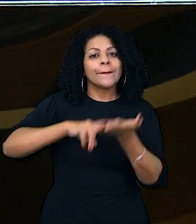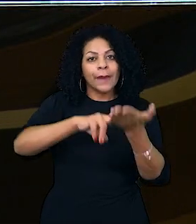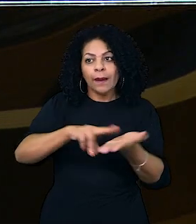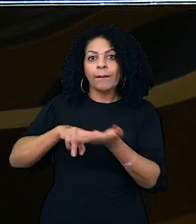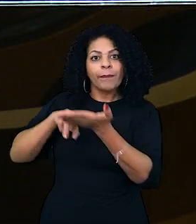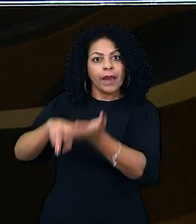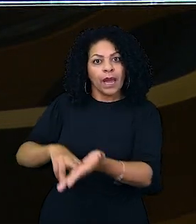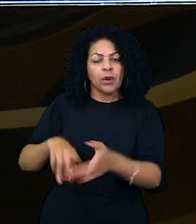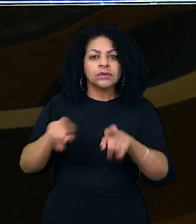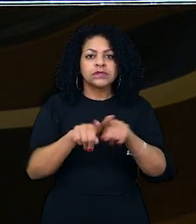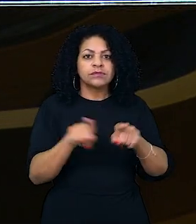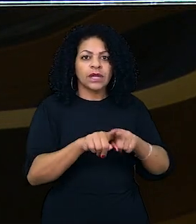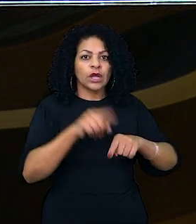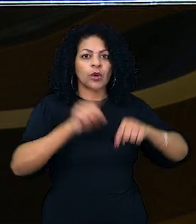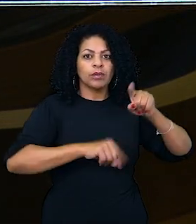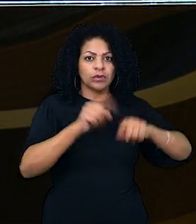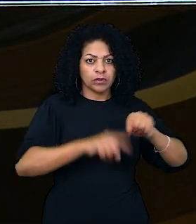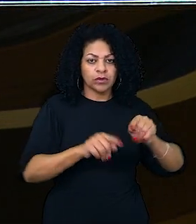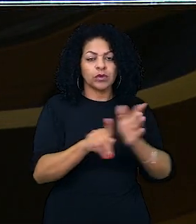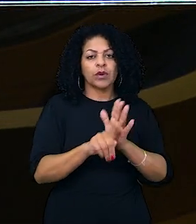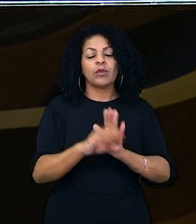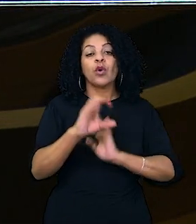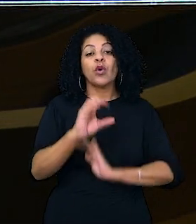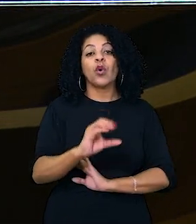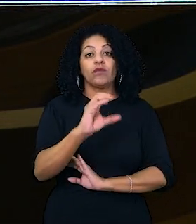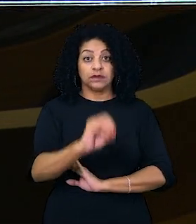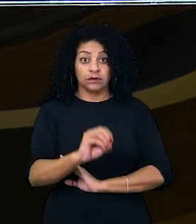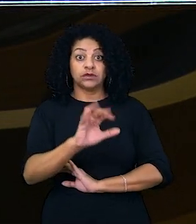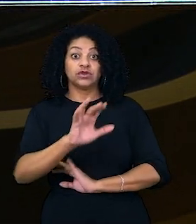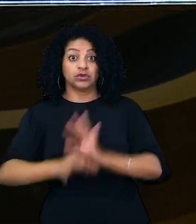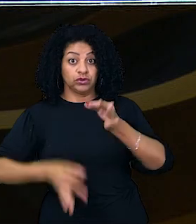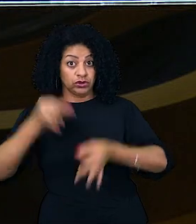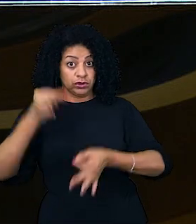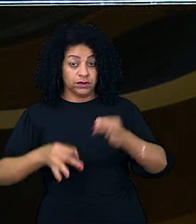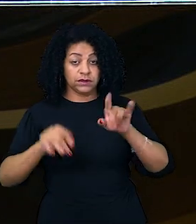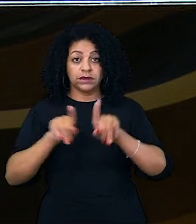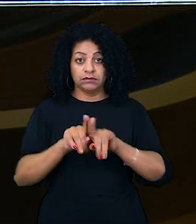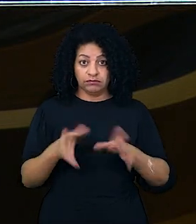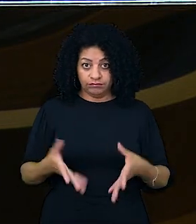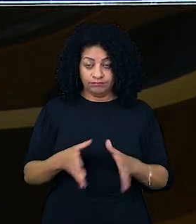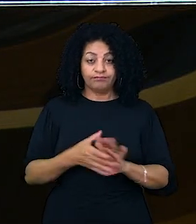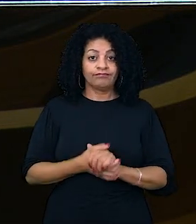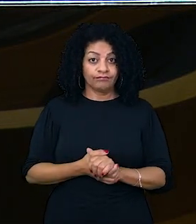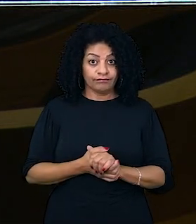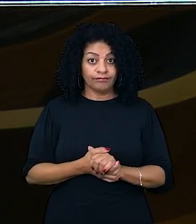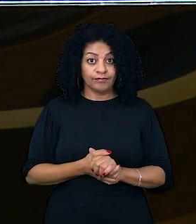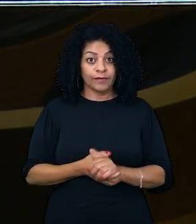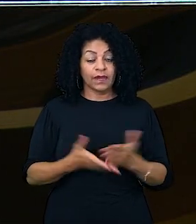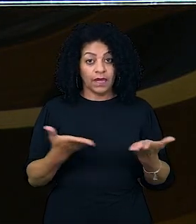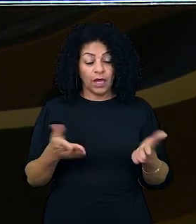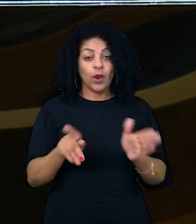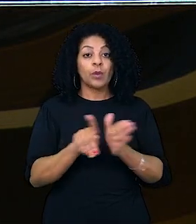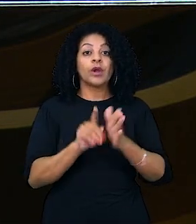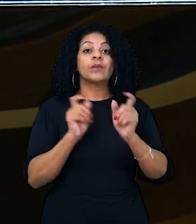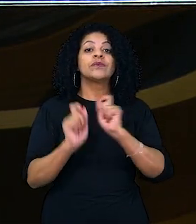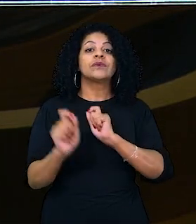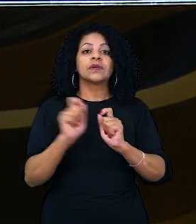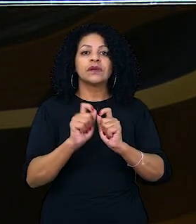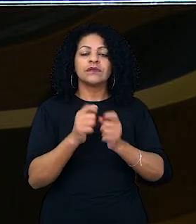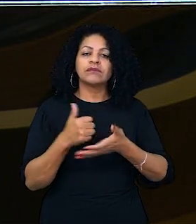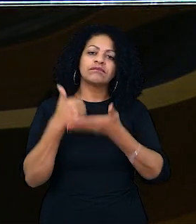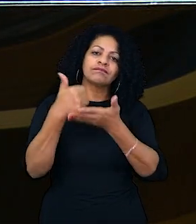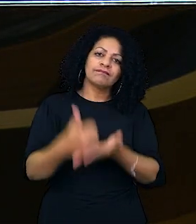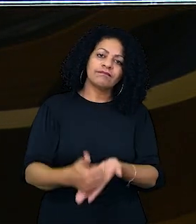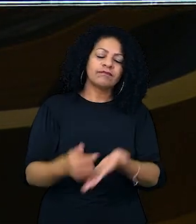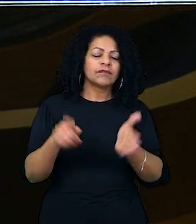que houve notificação pelo oficial de justiça desta forma, né, o que enseja a presunção de entrega